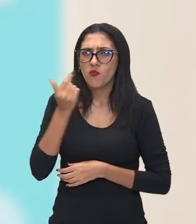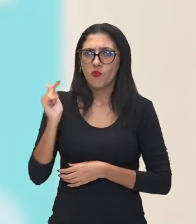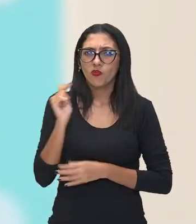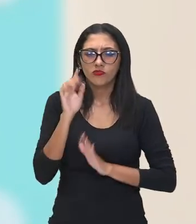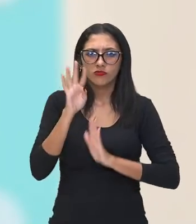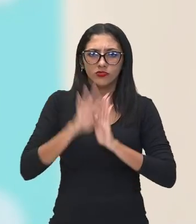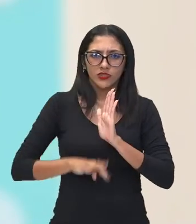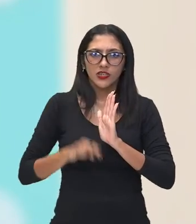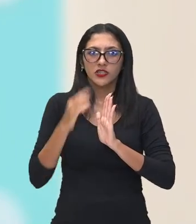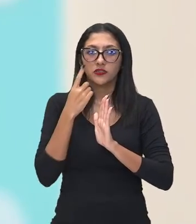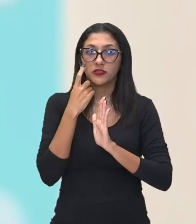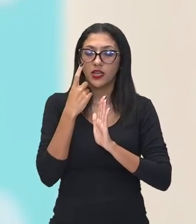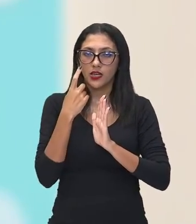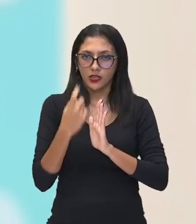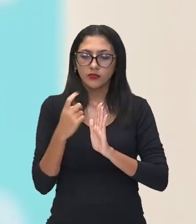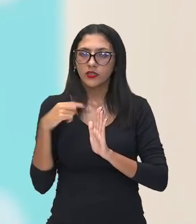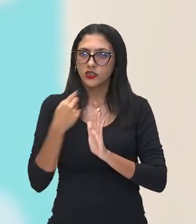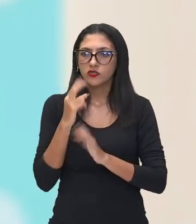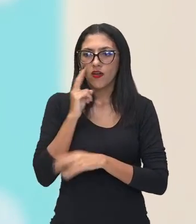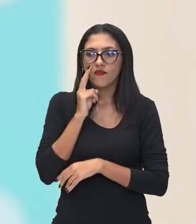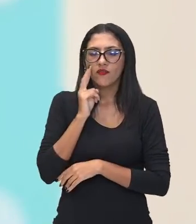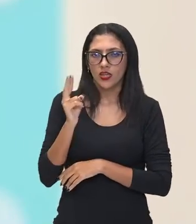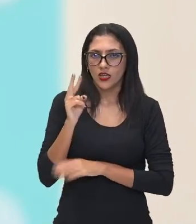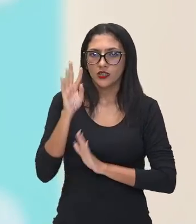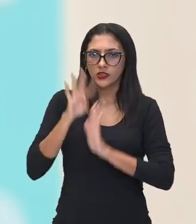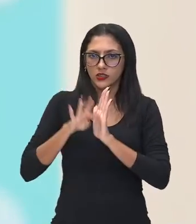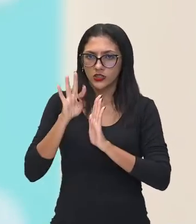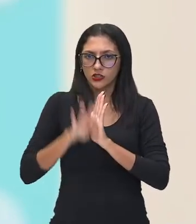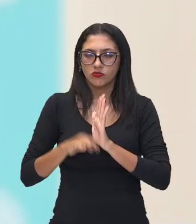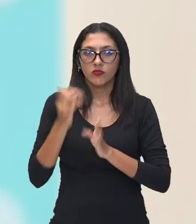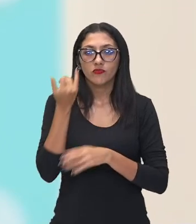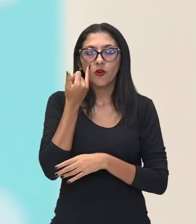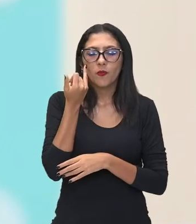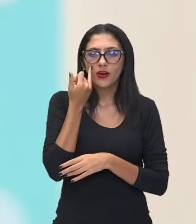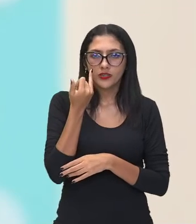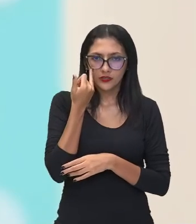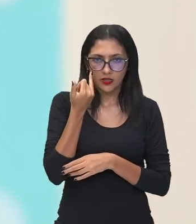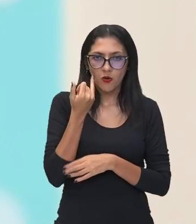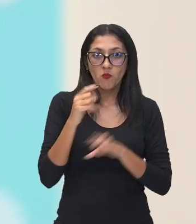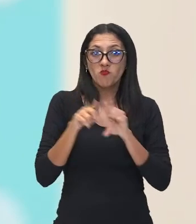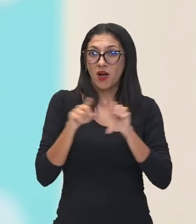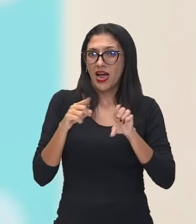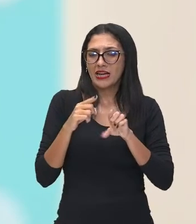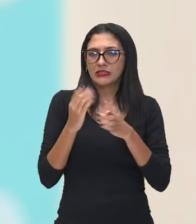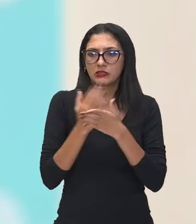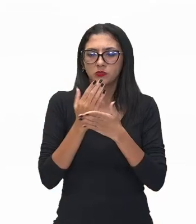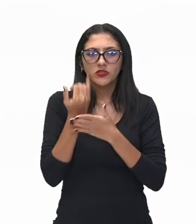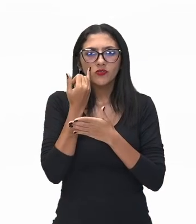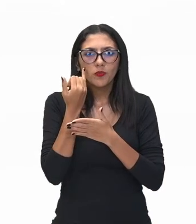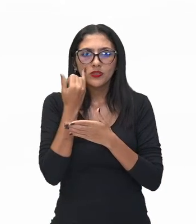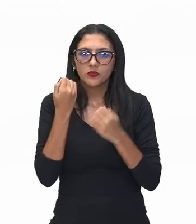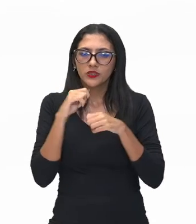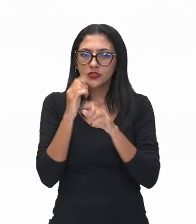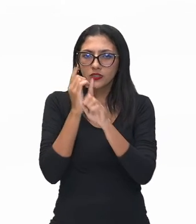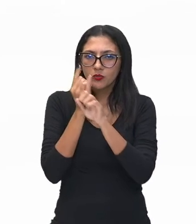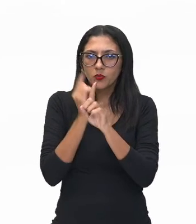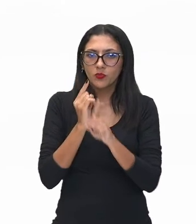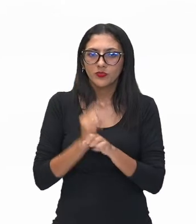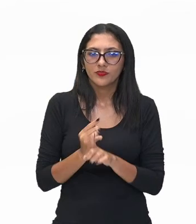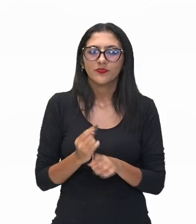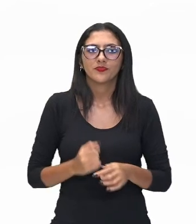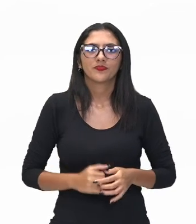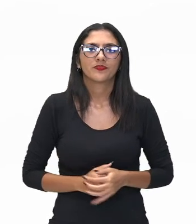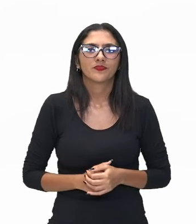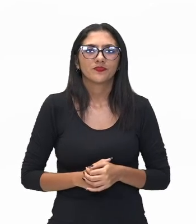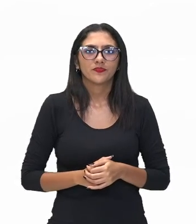fazer nossas inferências. Tem algumas informações que não estão aí, mas vamos compreender. Vamos lá, que o